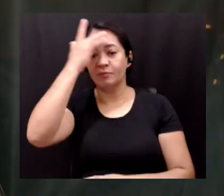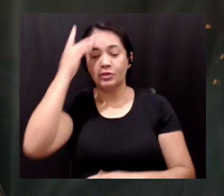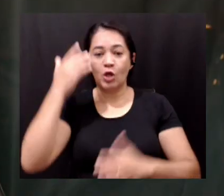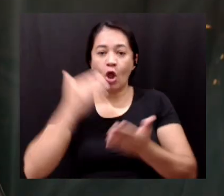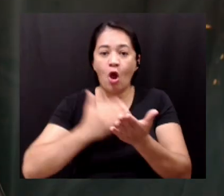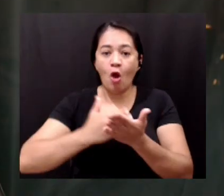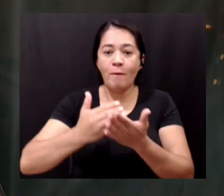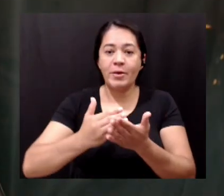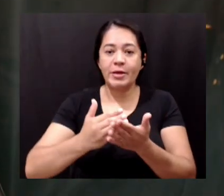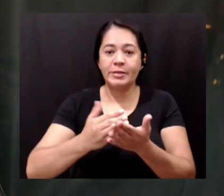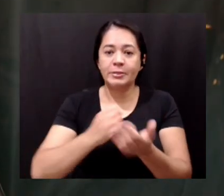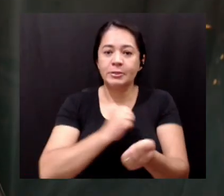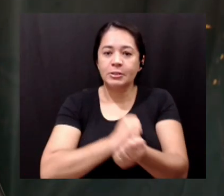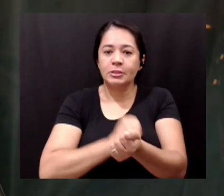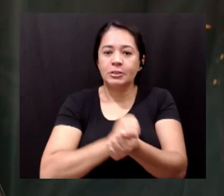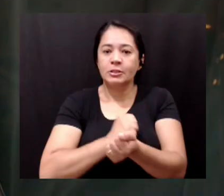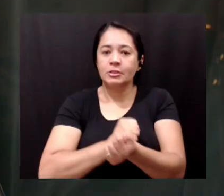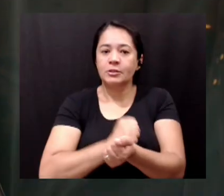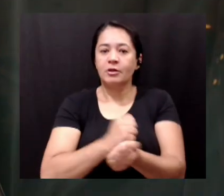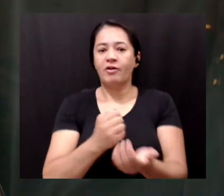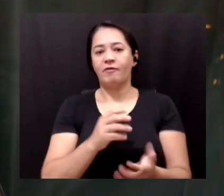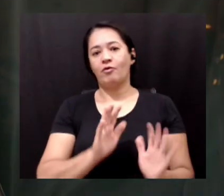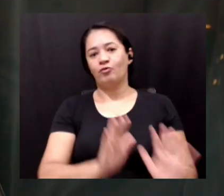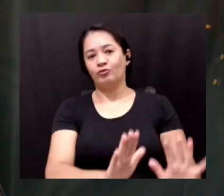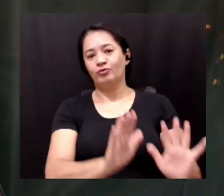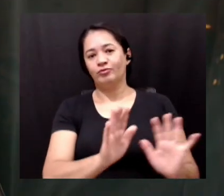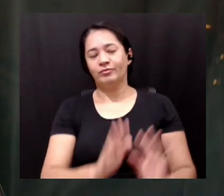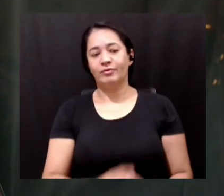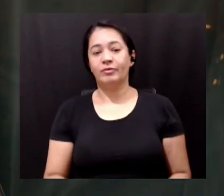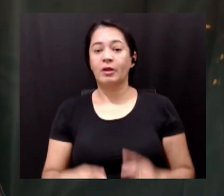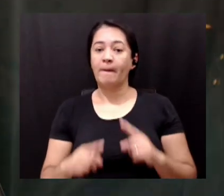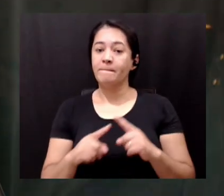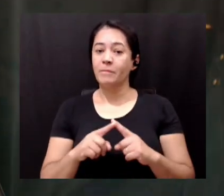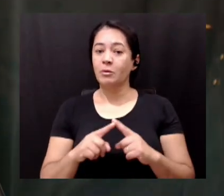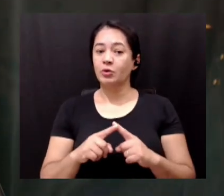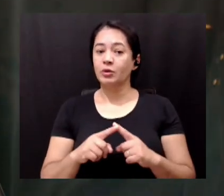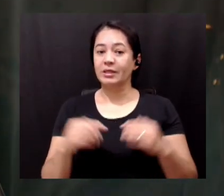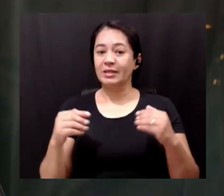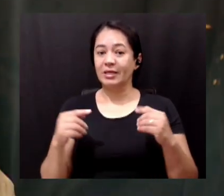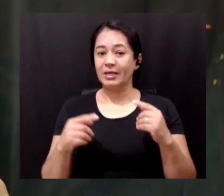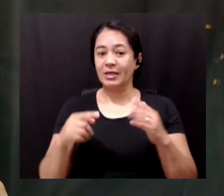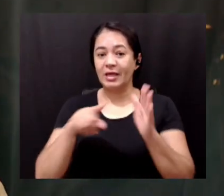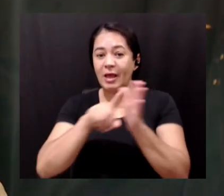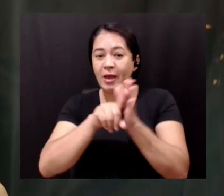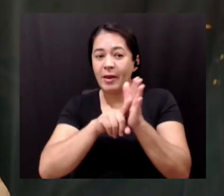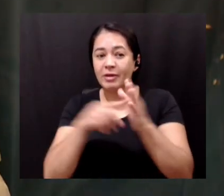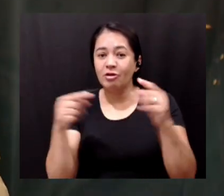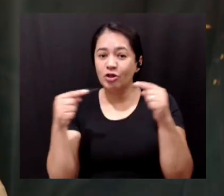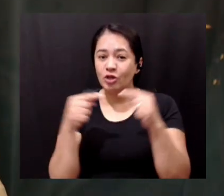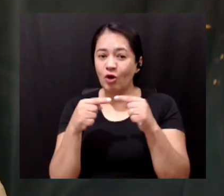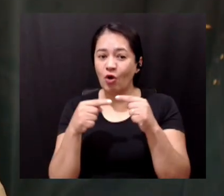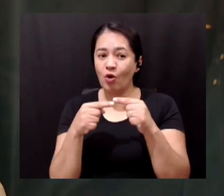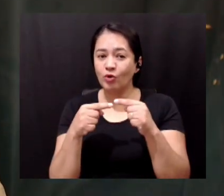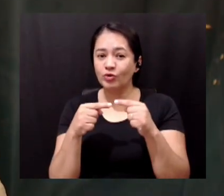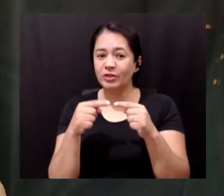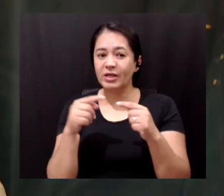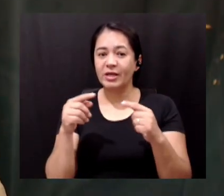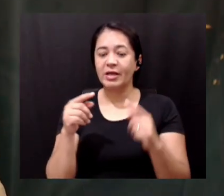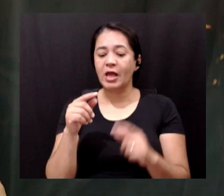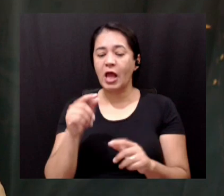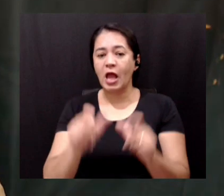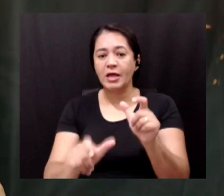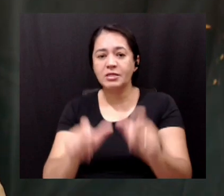também, de acordo com pesquisas, esse mercado ele atinge bastante pessoas